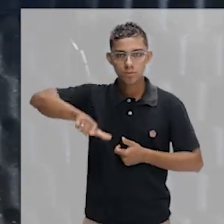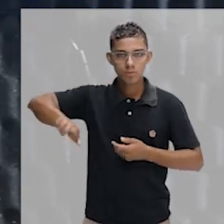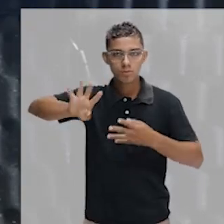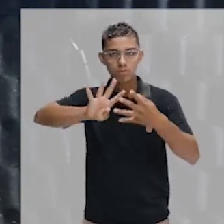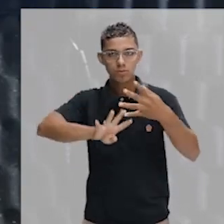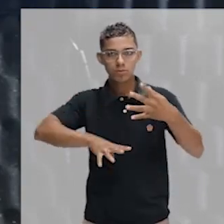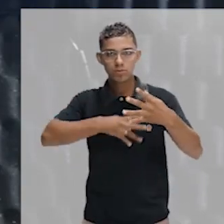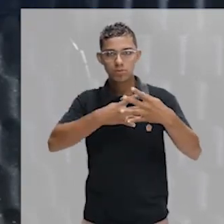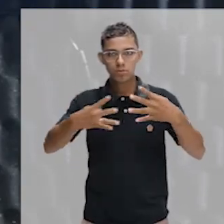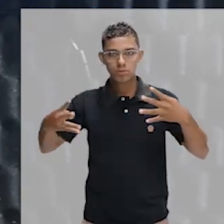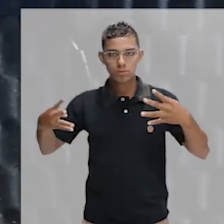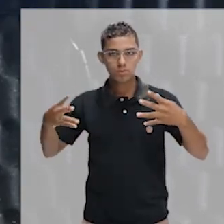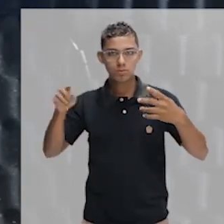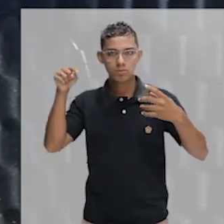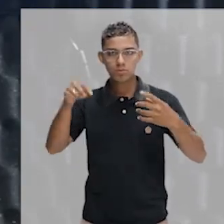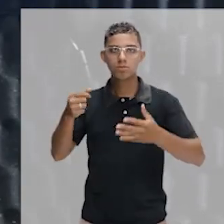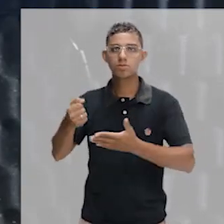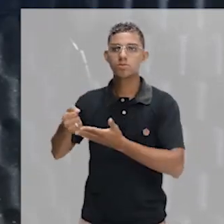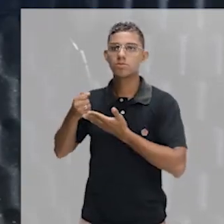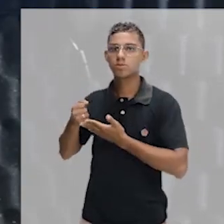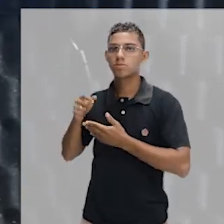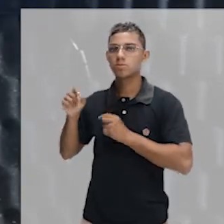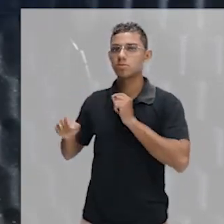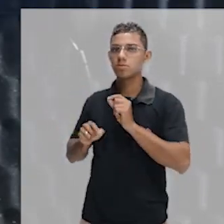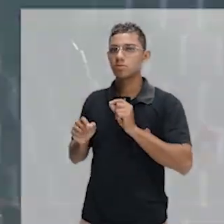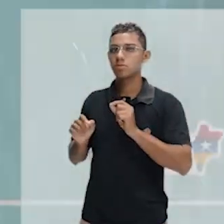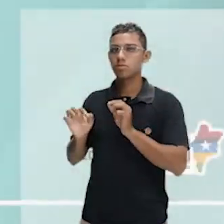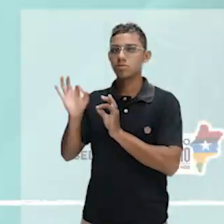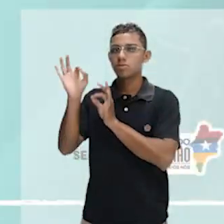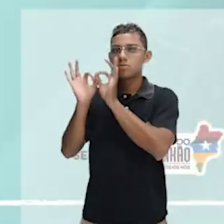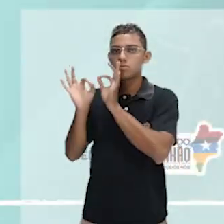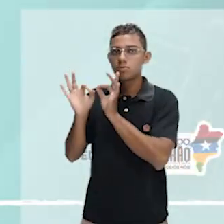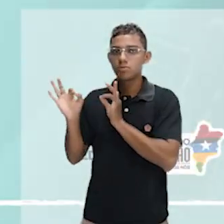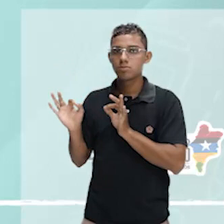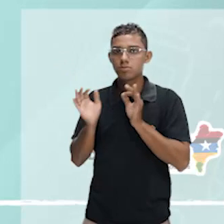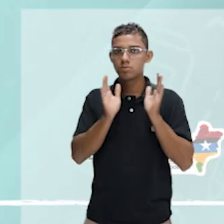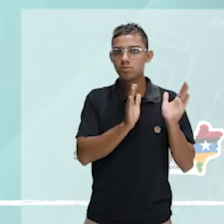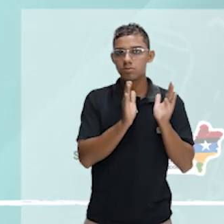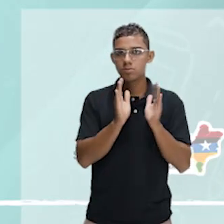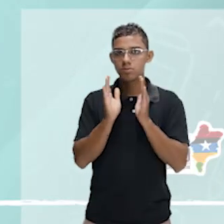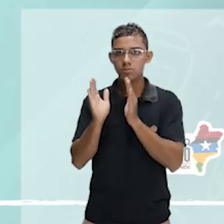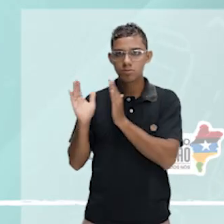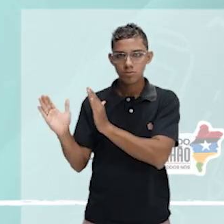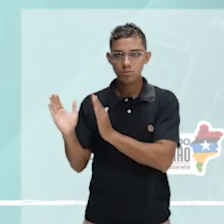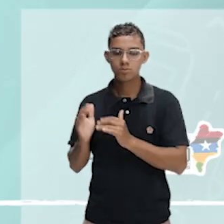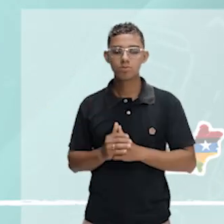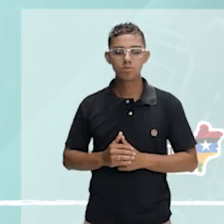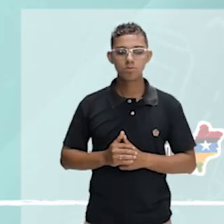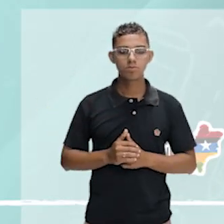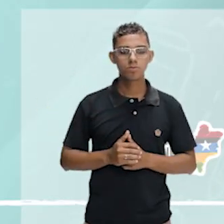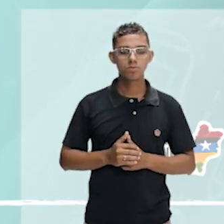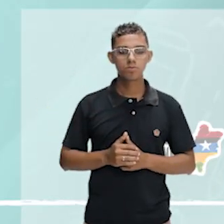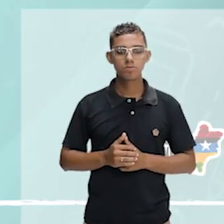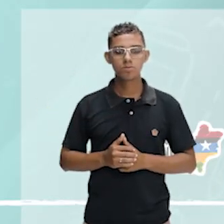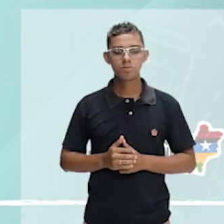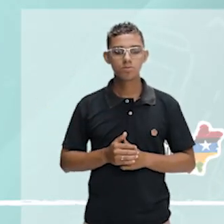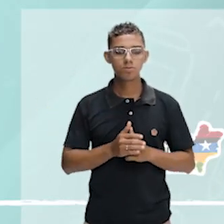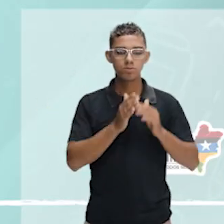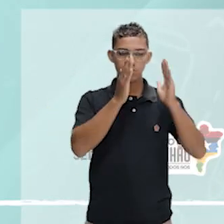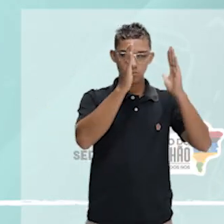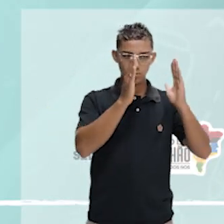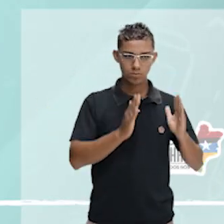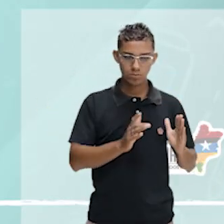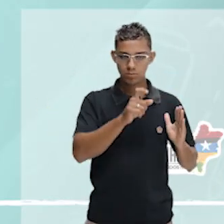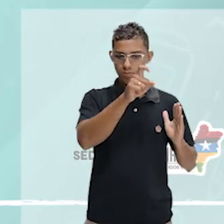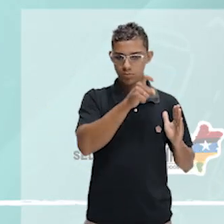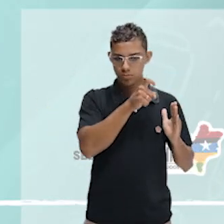suporte tá aonde eu tô fazendo cada coisinha em separado perceba eu tô escolhendo o valor de